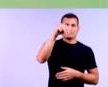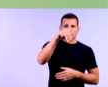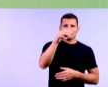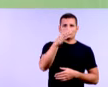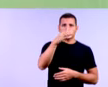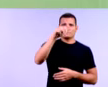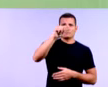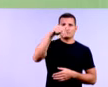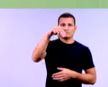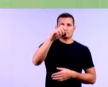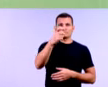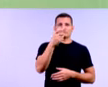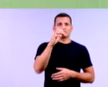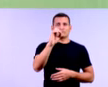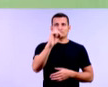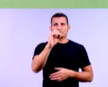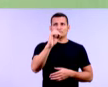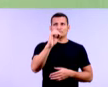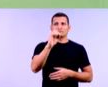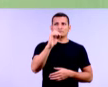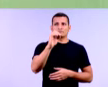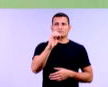2 documentos em anexo.